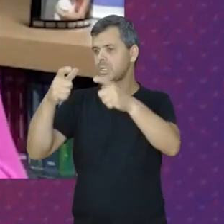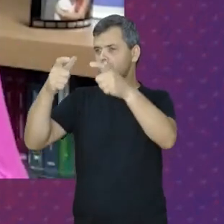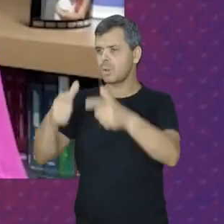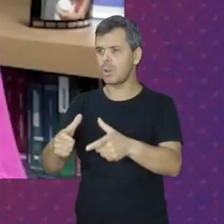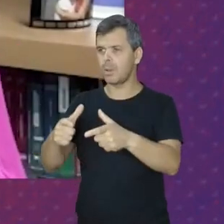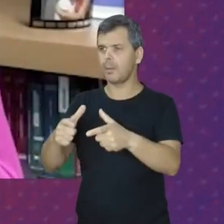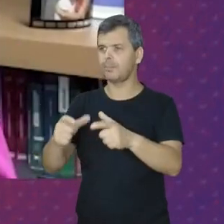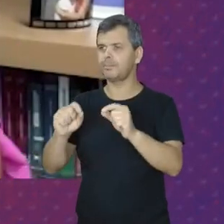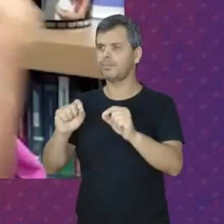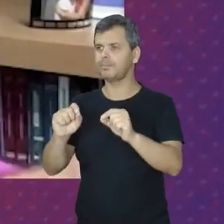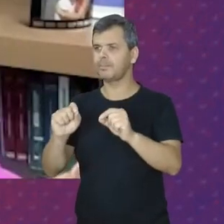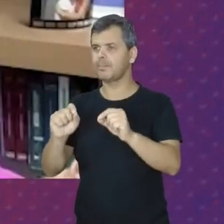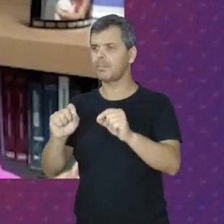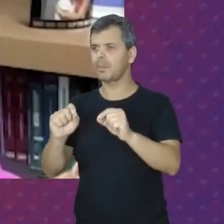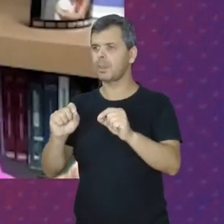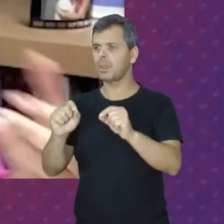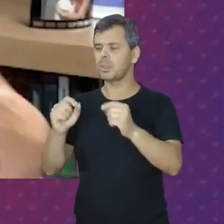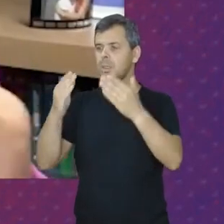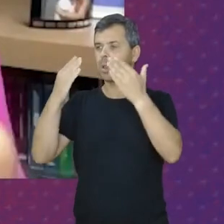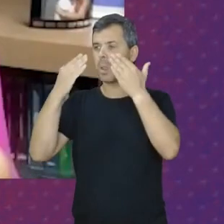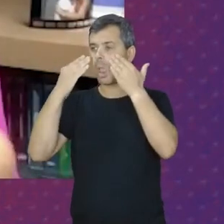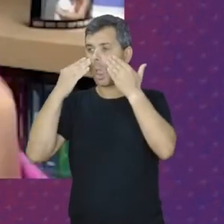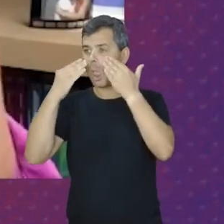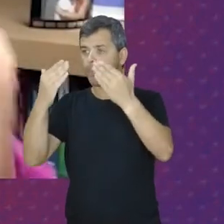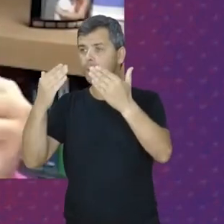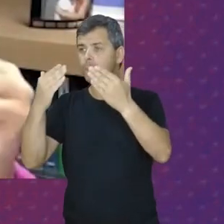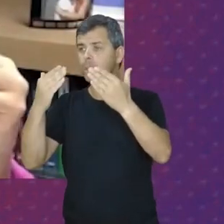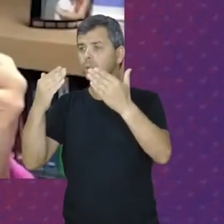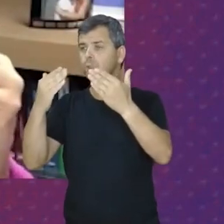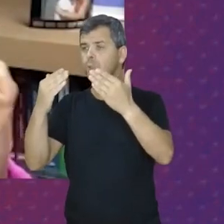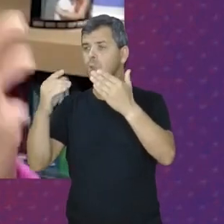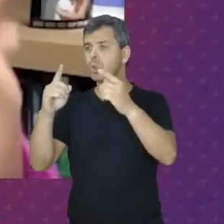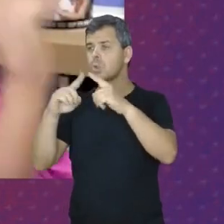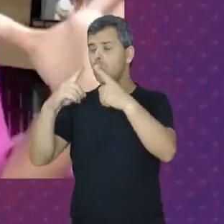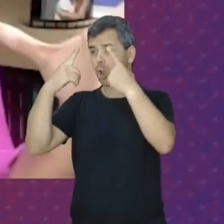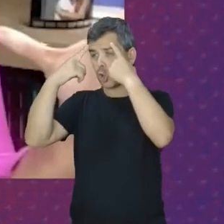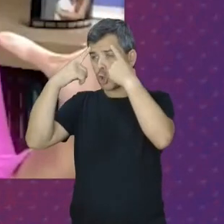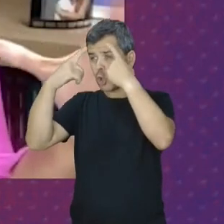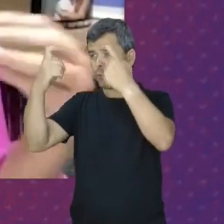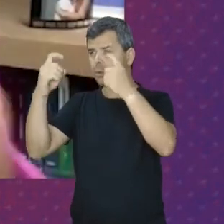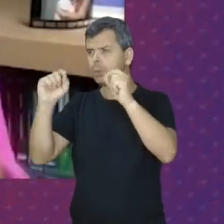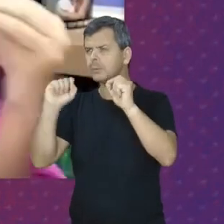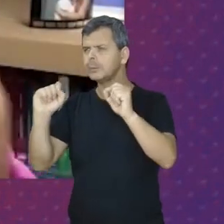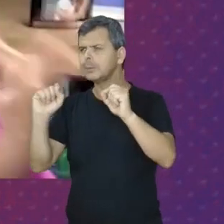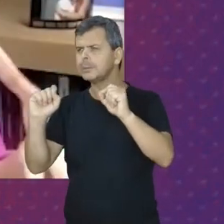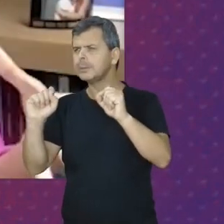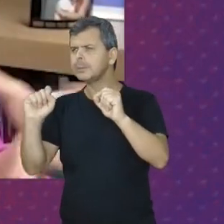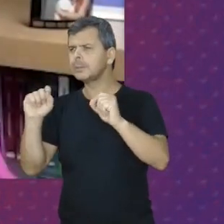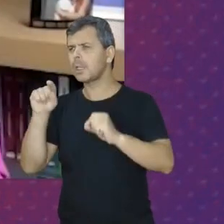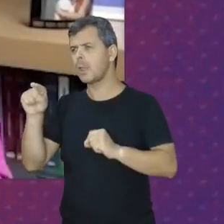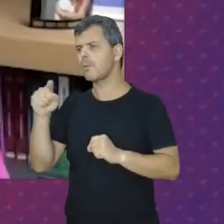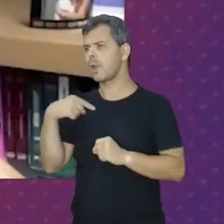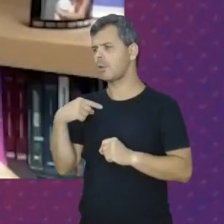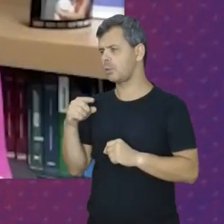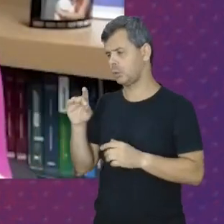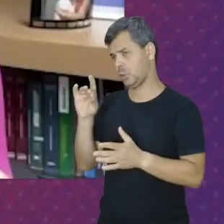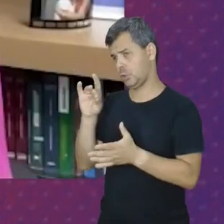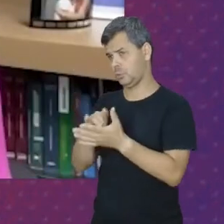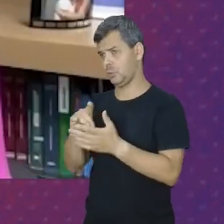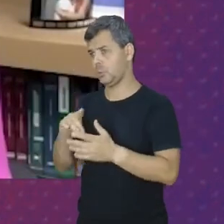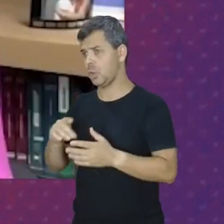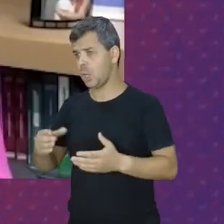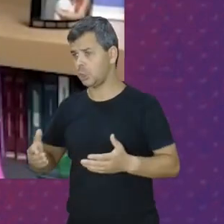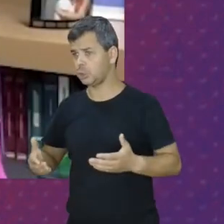lugar de subrepresentação e para esse lugar de violência. Opa, mas você está dizendo que o fato de